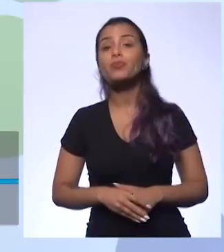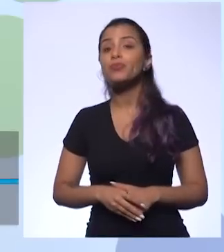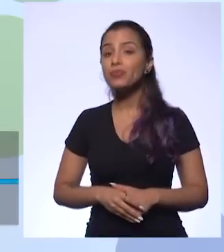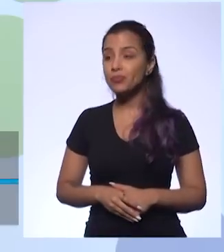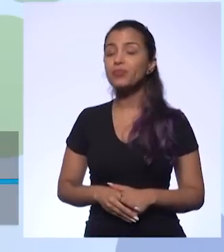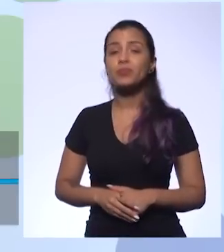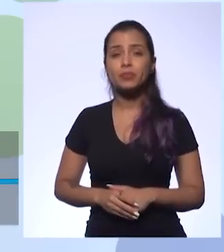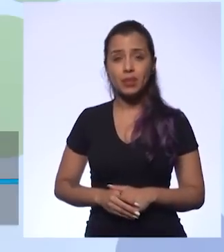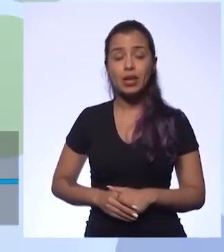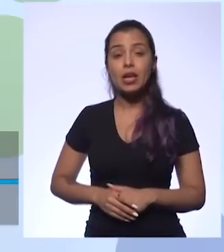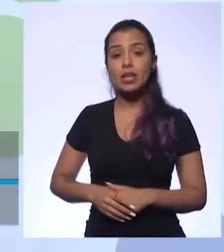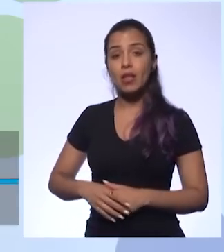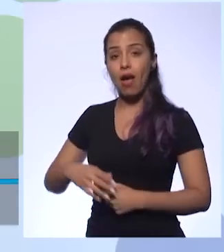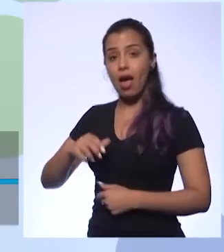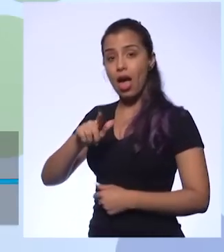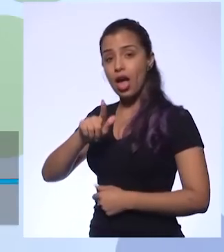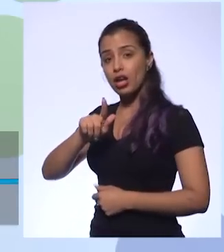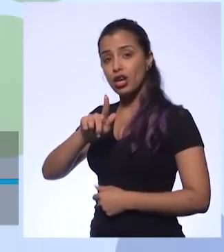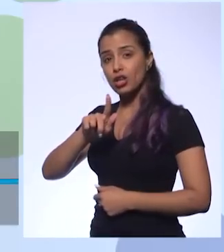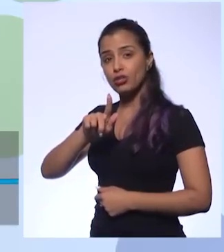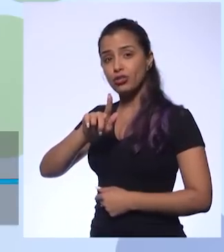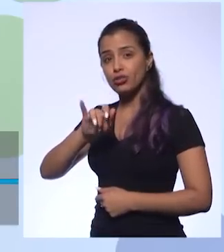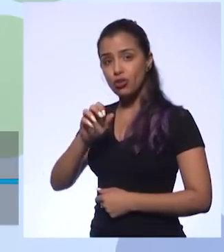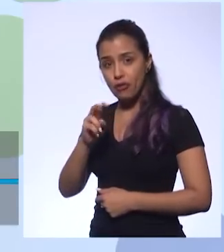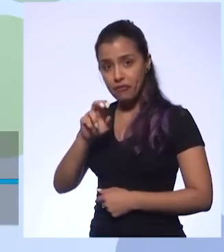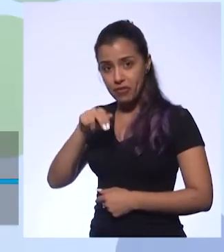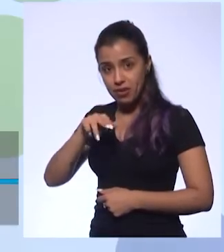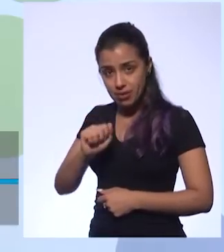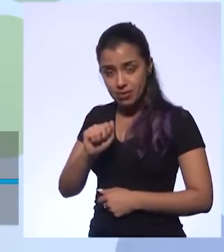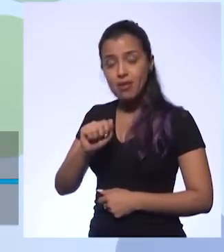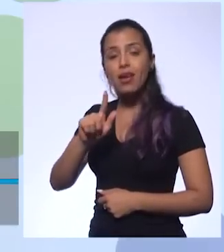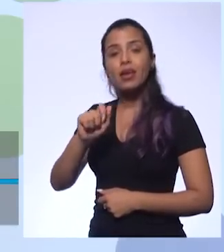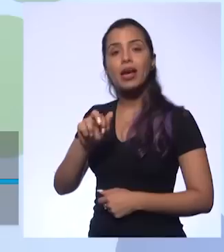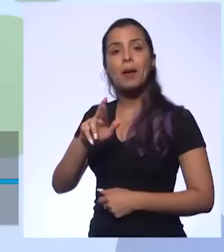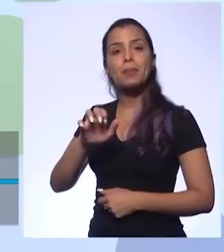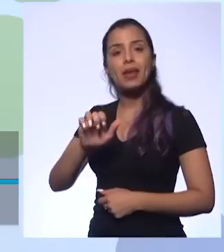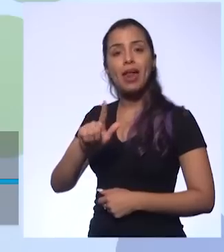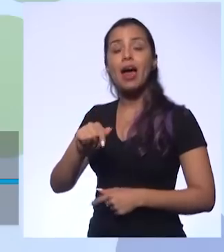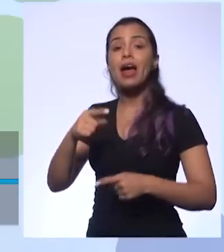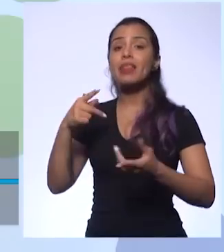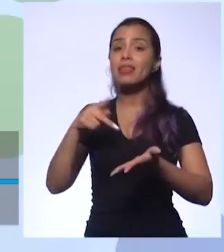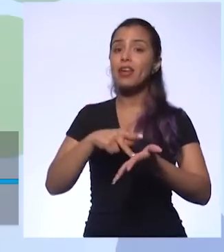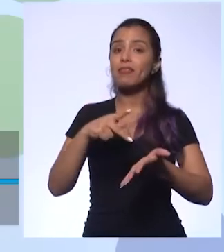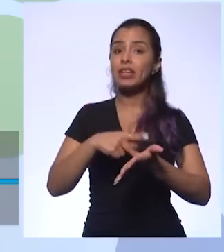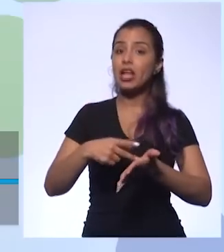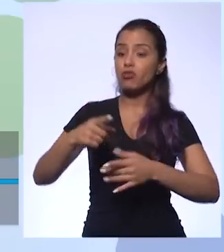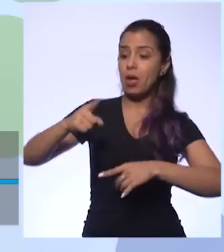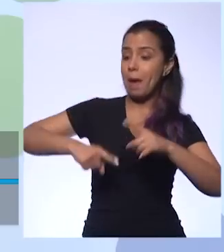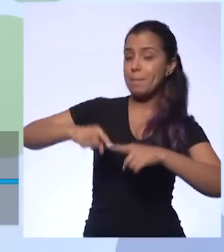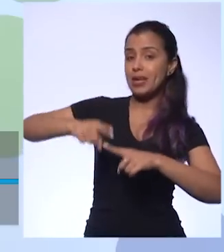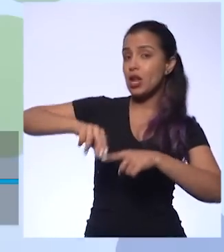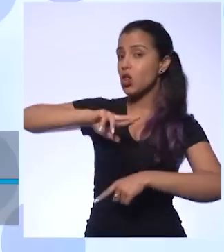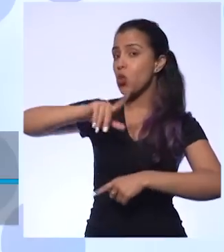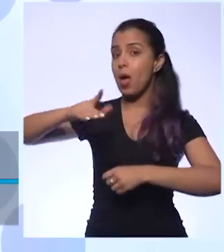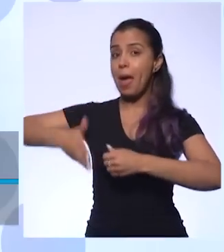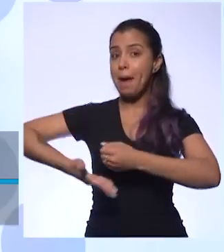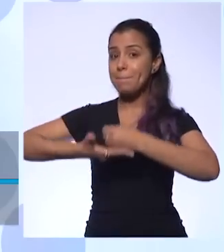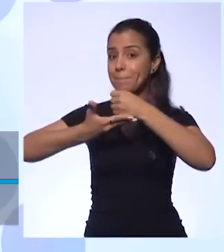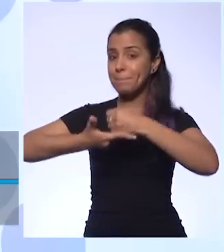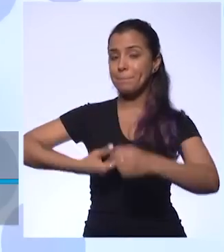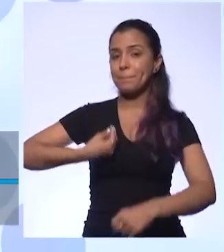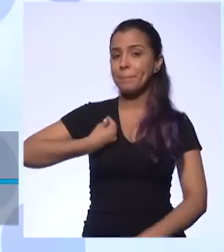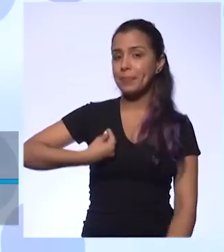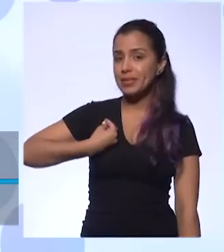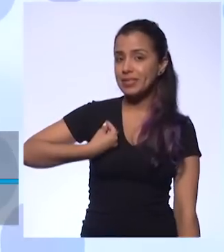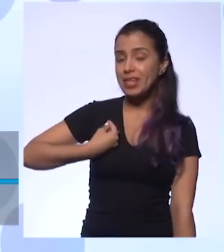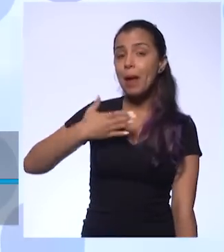os aparelhos não estão garantindo, mas estão privando-o de viver na cidade. Então, mas o que é o